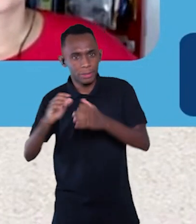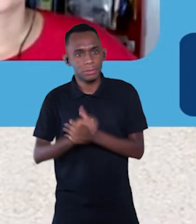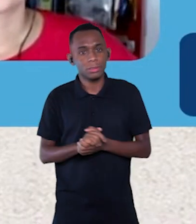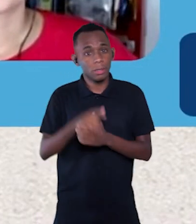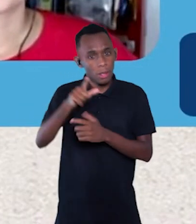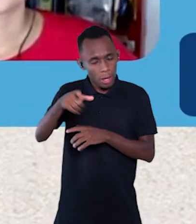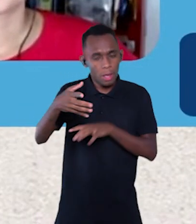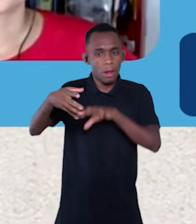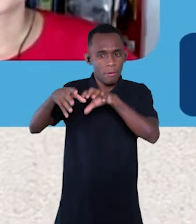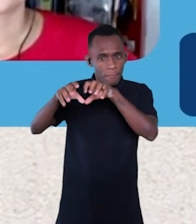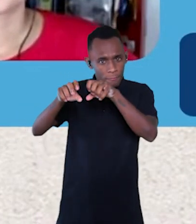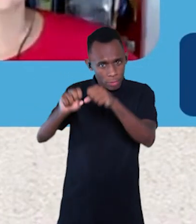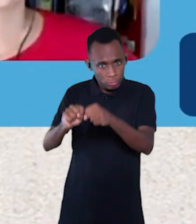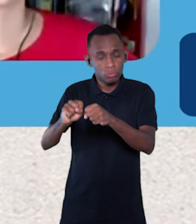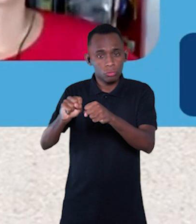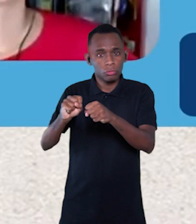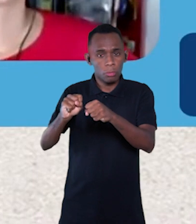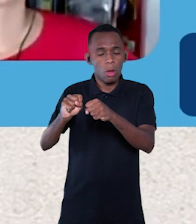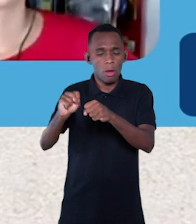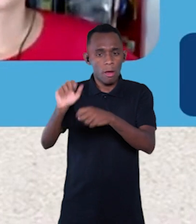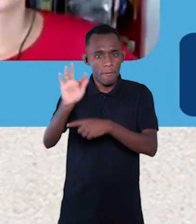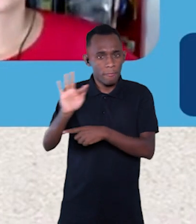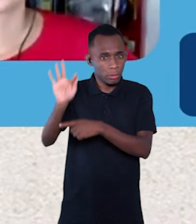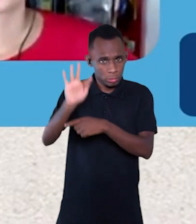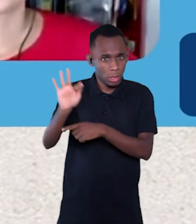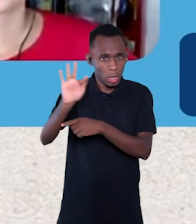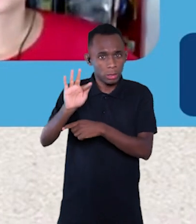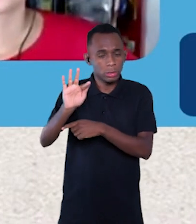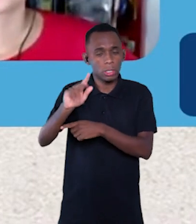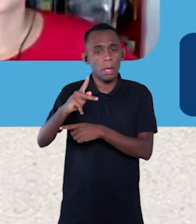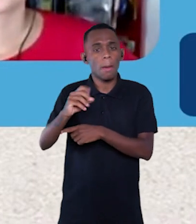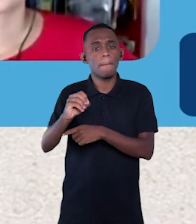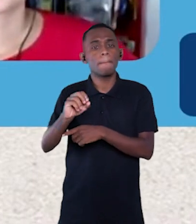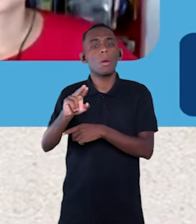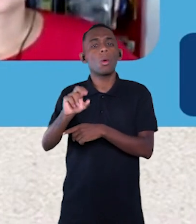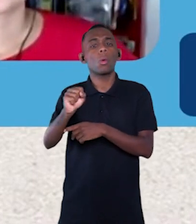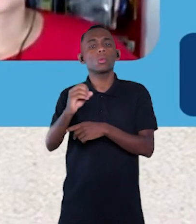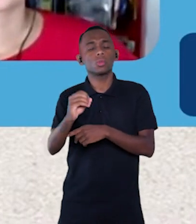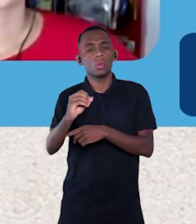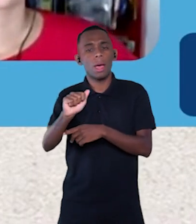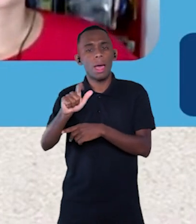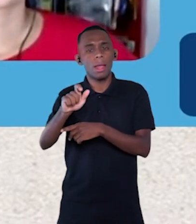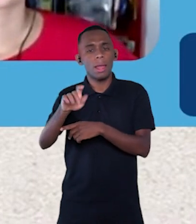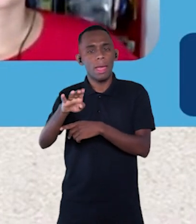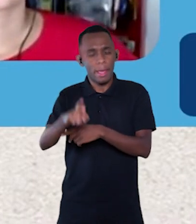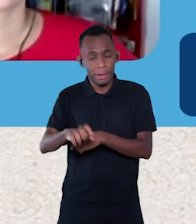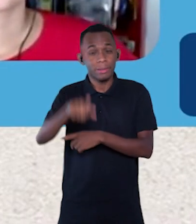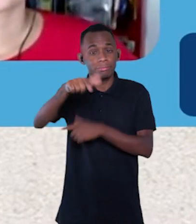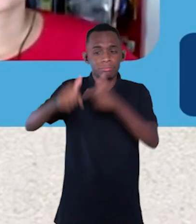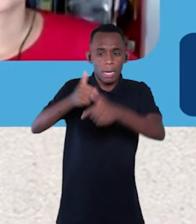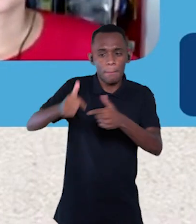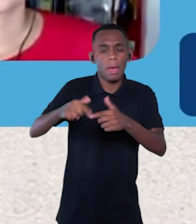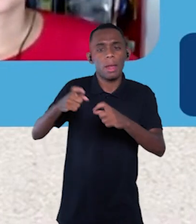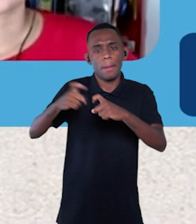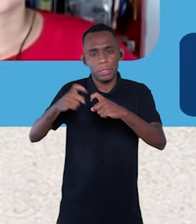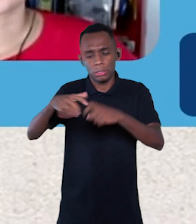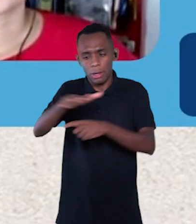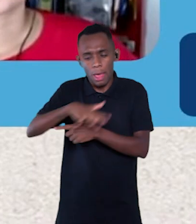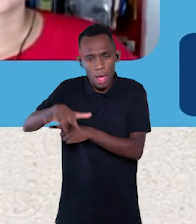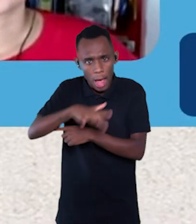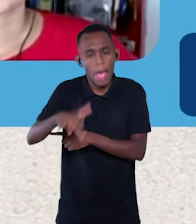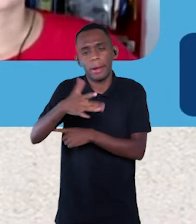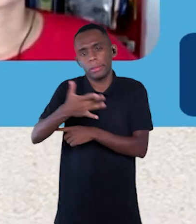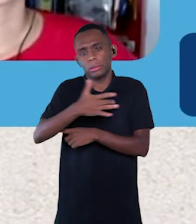na Universidade do Vale do Sapucaí, em Pouso Alegre, e trabalha com medicina de família e comunidade do Sistema Único de